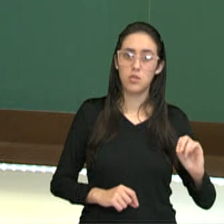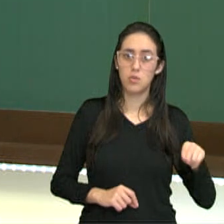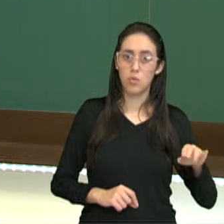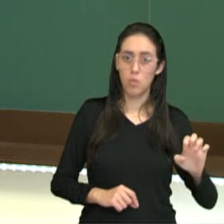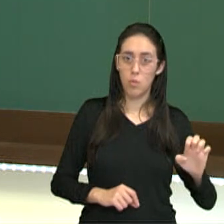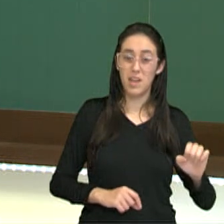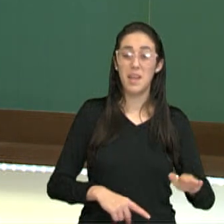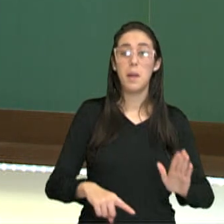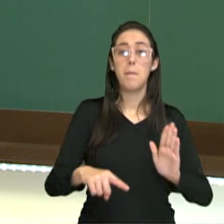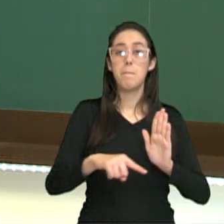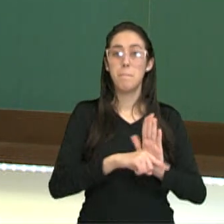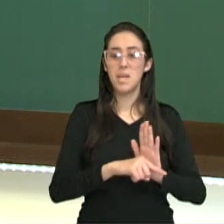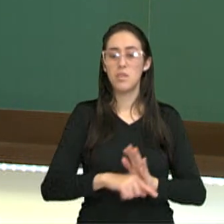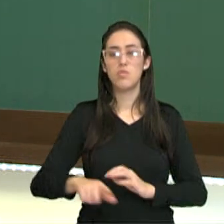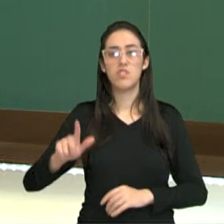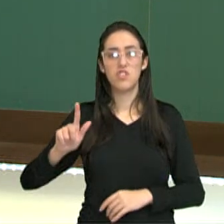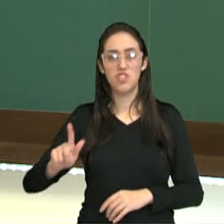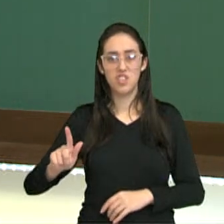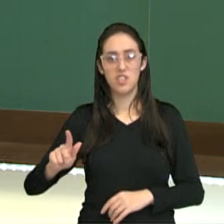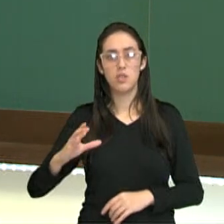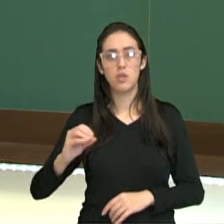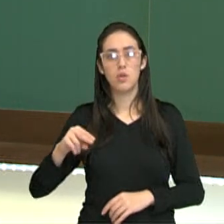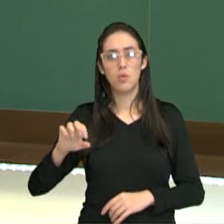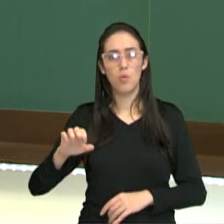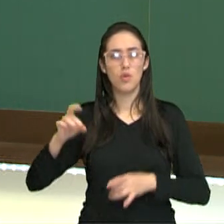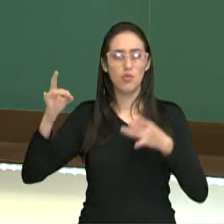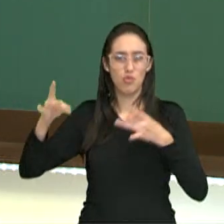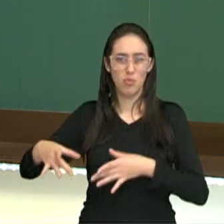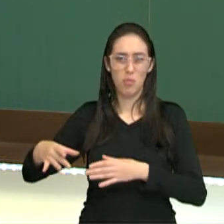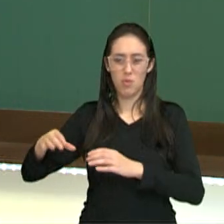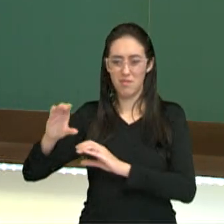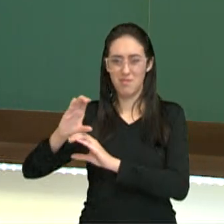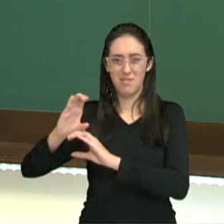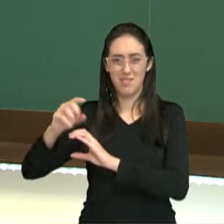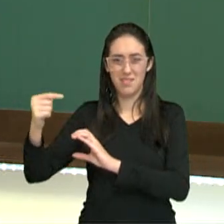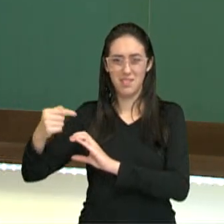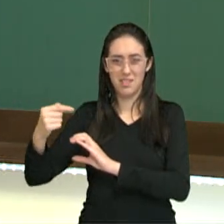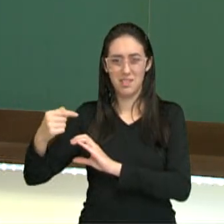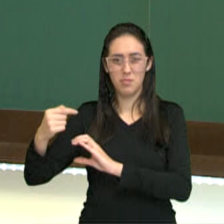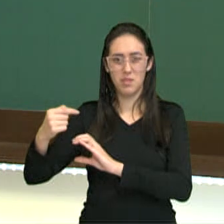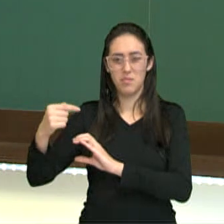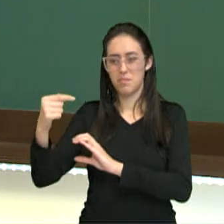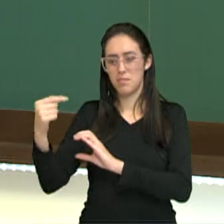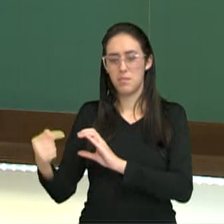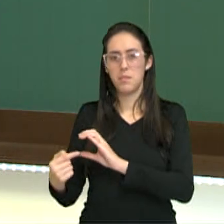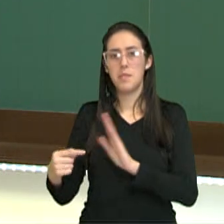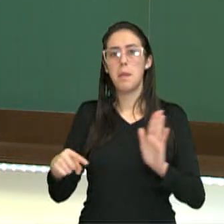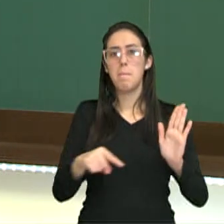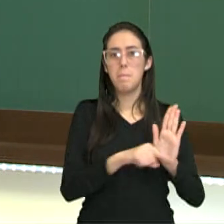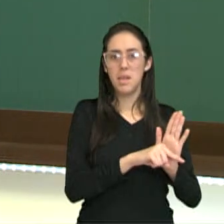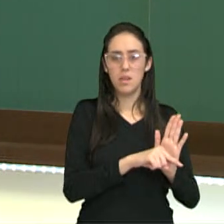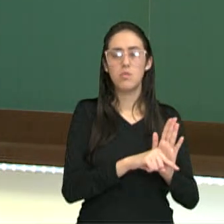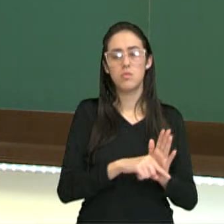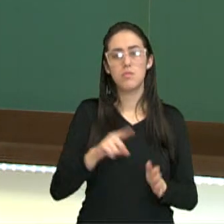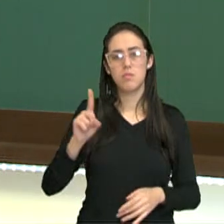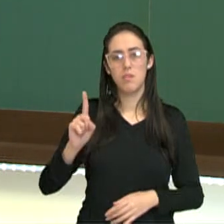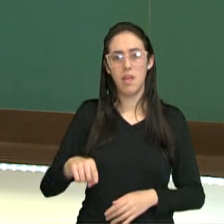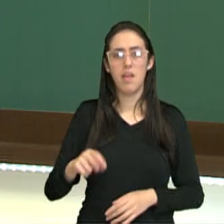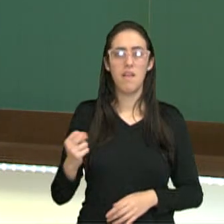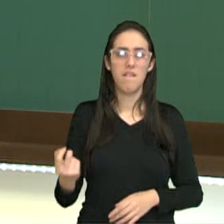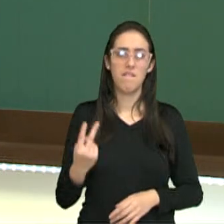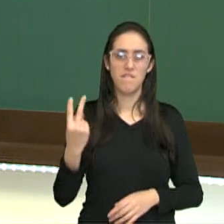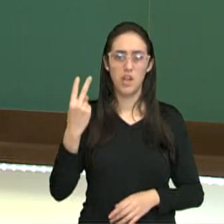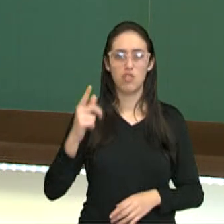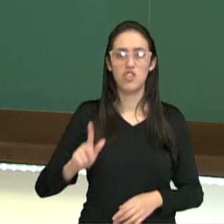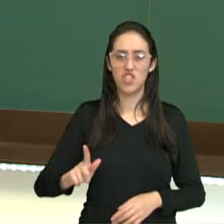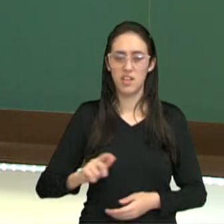gerou, menos a geratriz do cone que restou da parte de cima. A diferença entre as duas vai dar exatamente esse nosso valor da